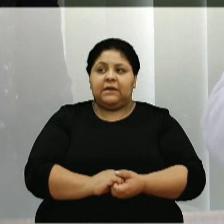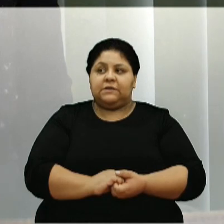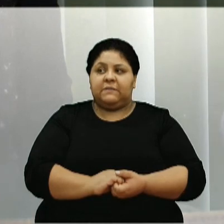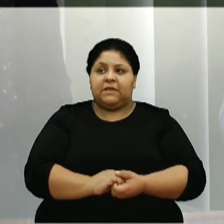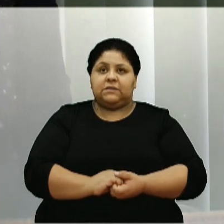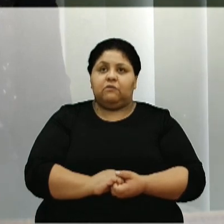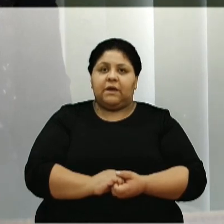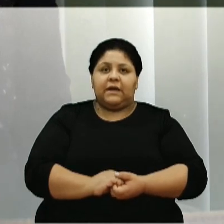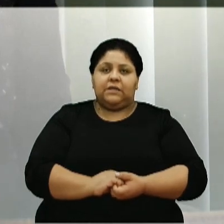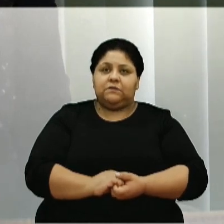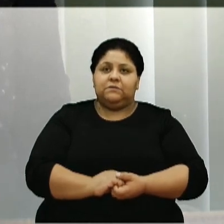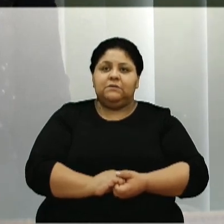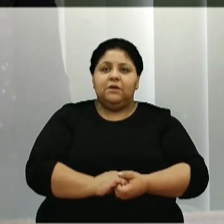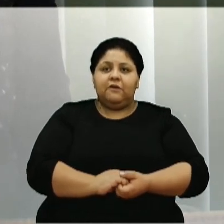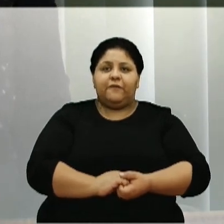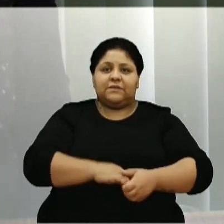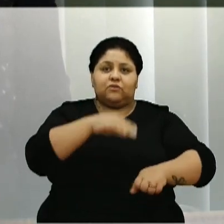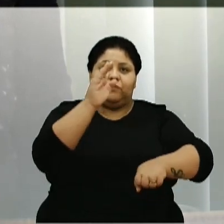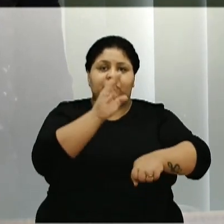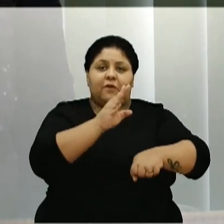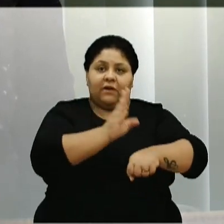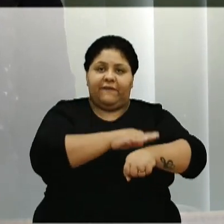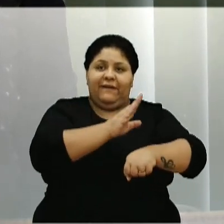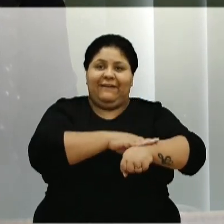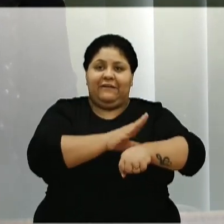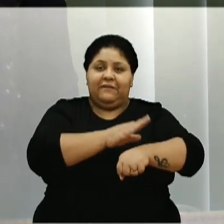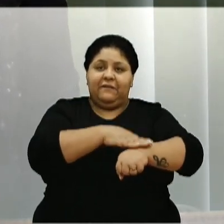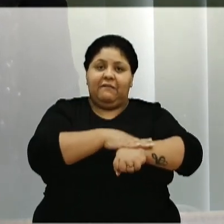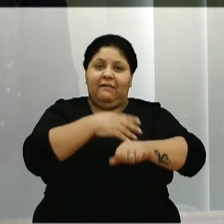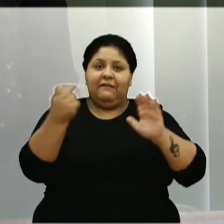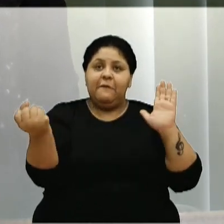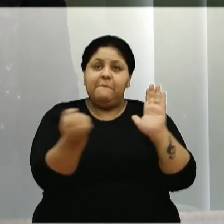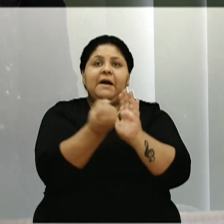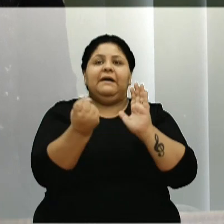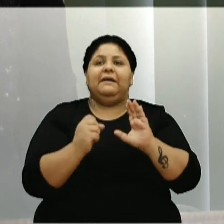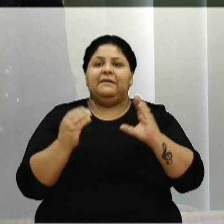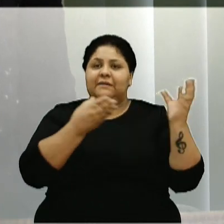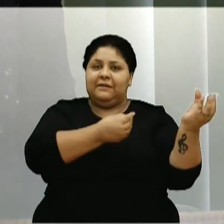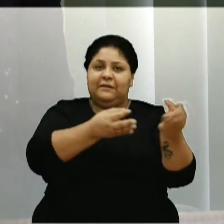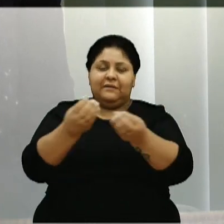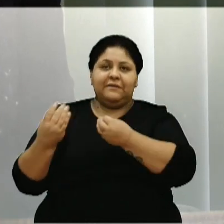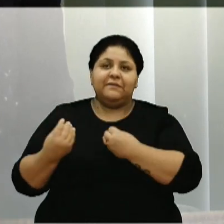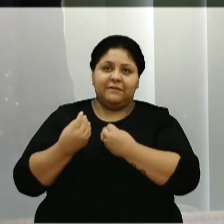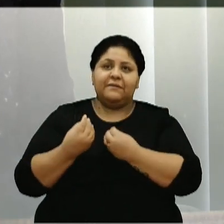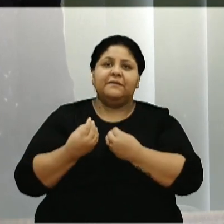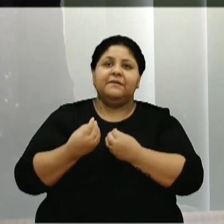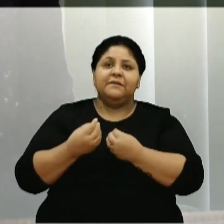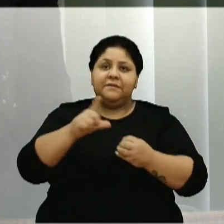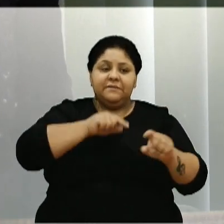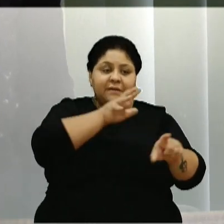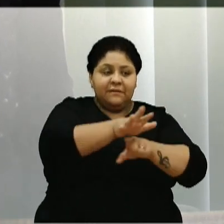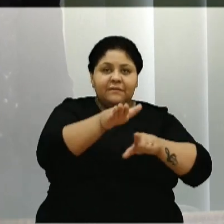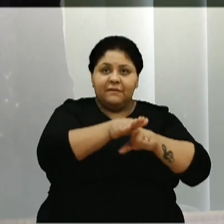Mas, no primeiro momento, é o BAC. É aonde arranjar recurso para pagar a conta, porque nós vamos ter uma demanda